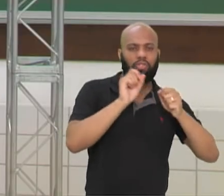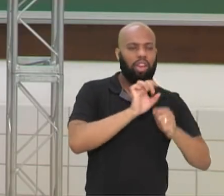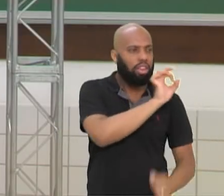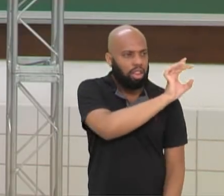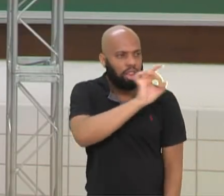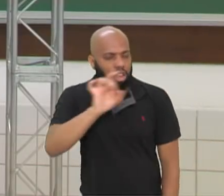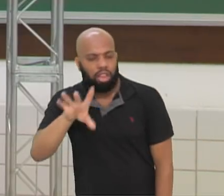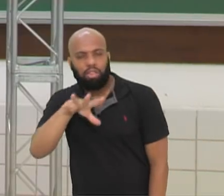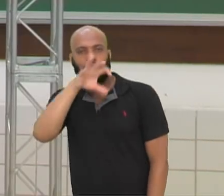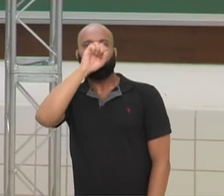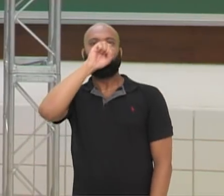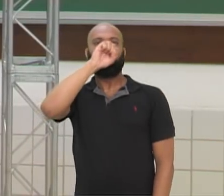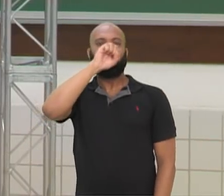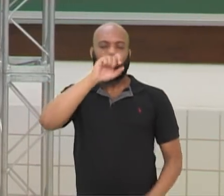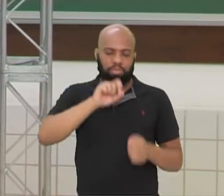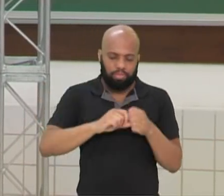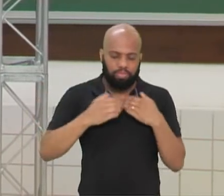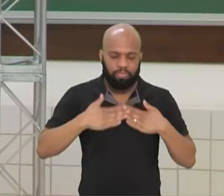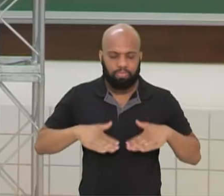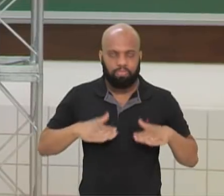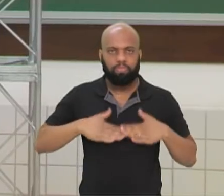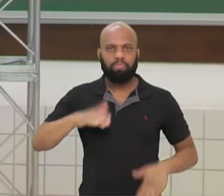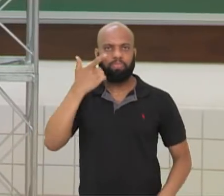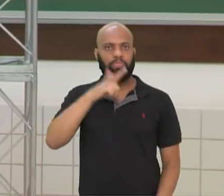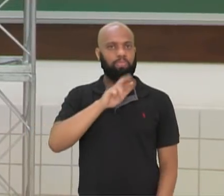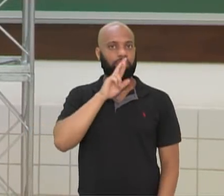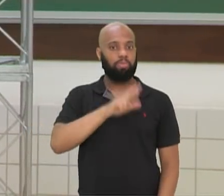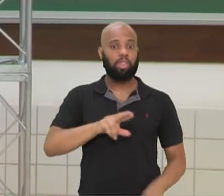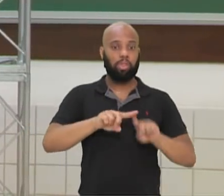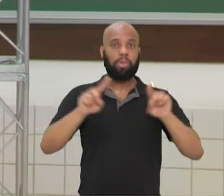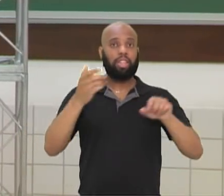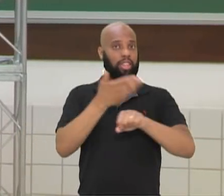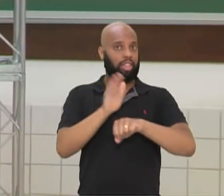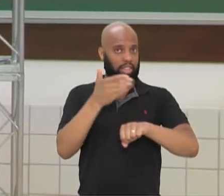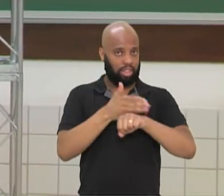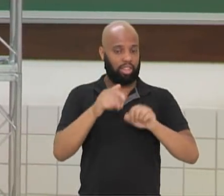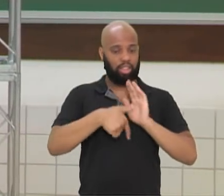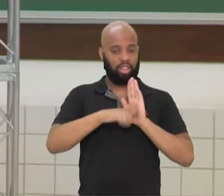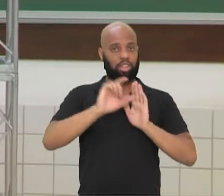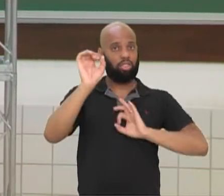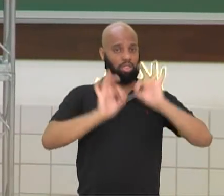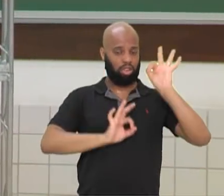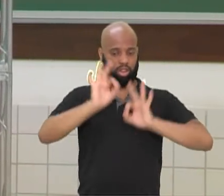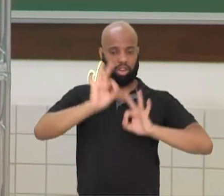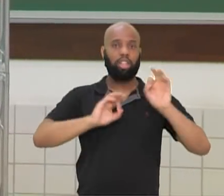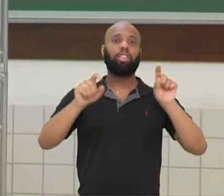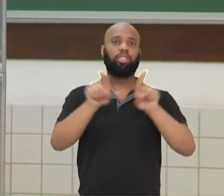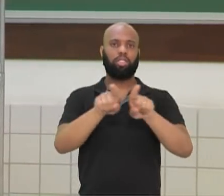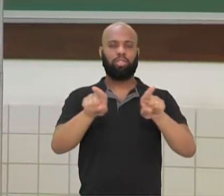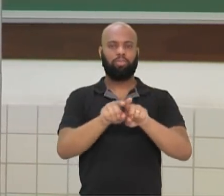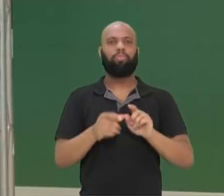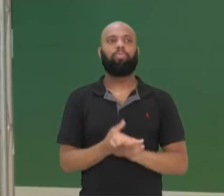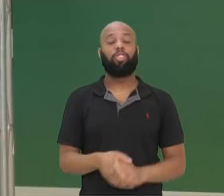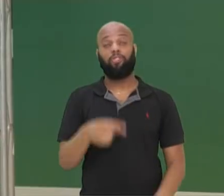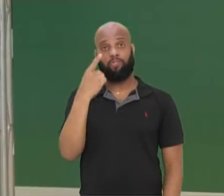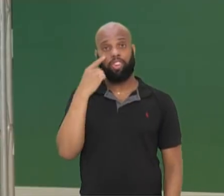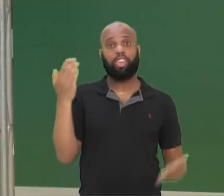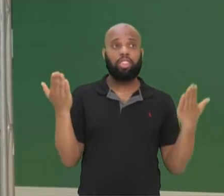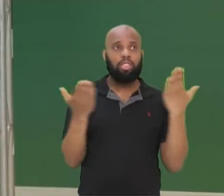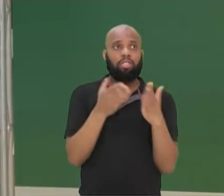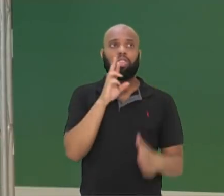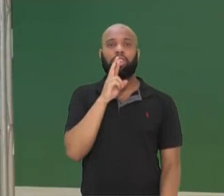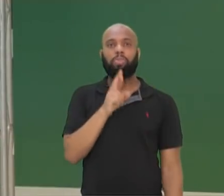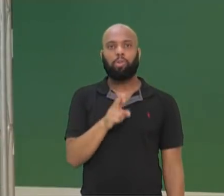uma, respirar e fazer com calma, dá tudo certo. Mas requer treino e organização, tá bom? Então, vamos conferir os nossos